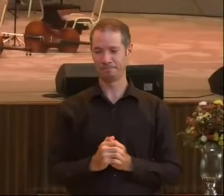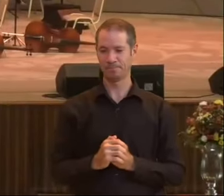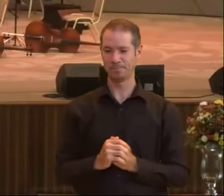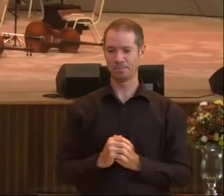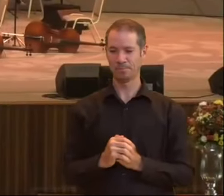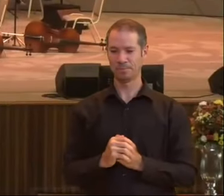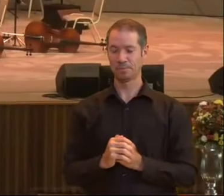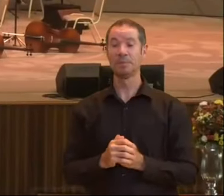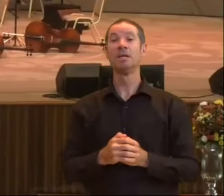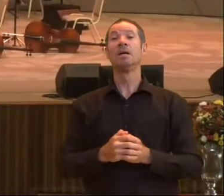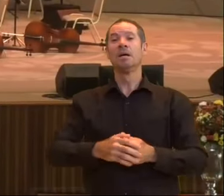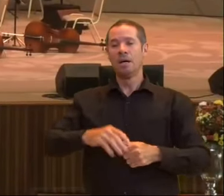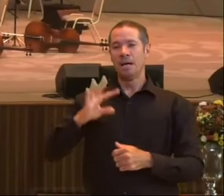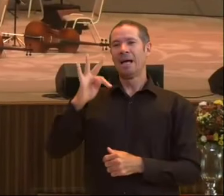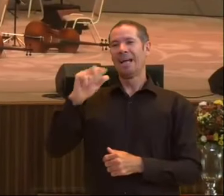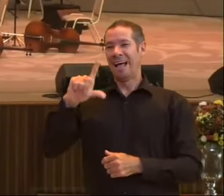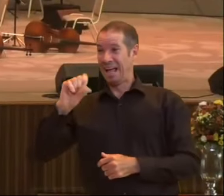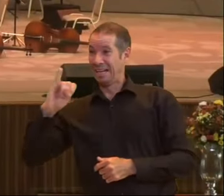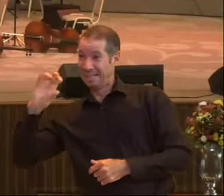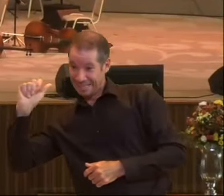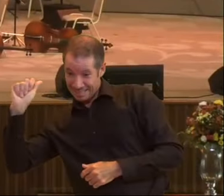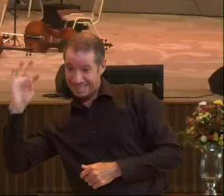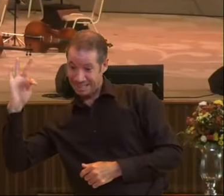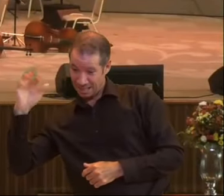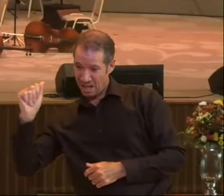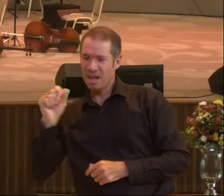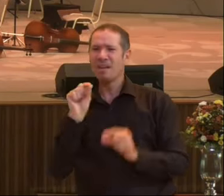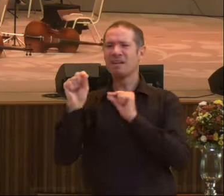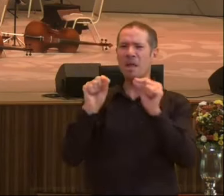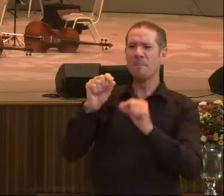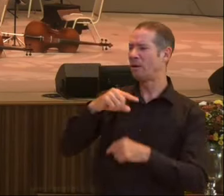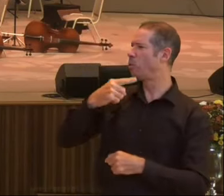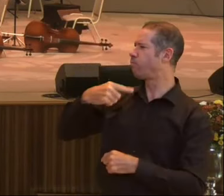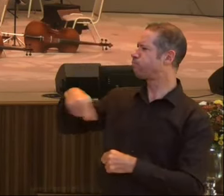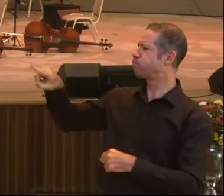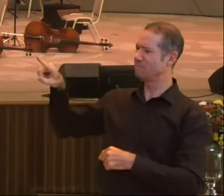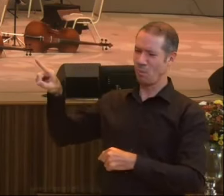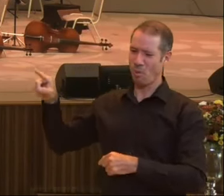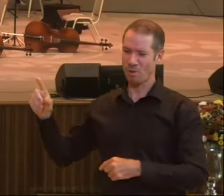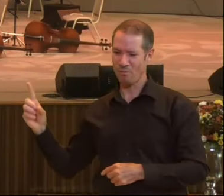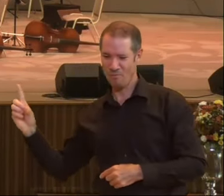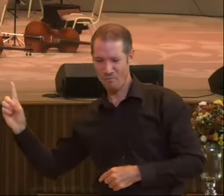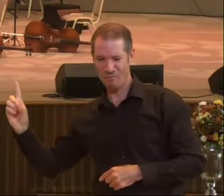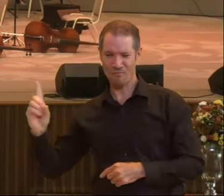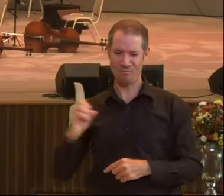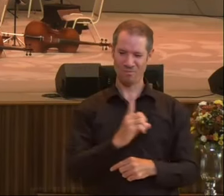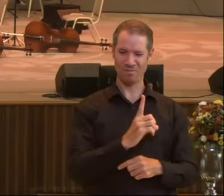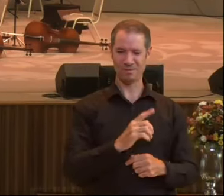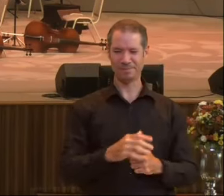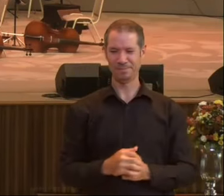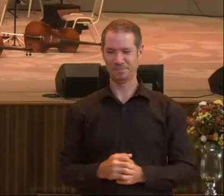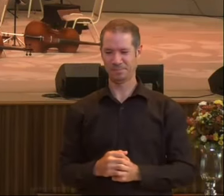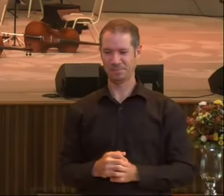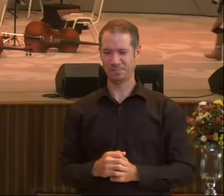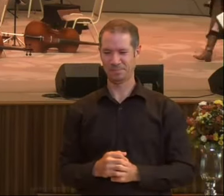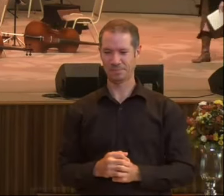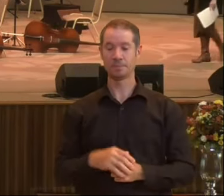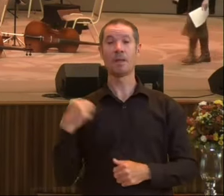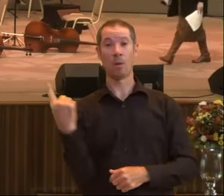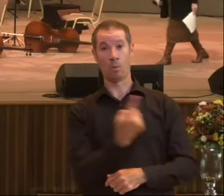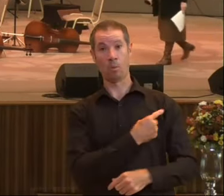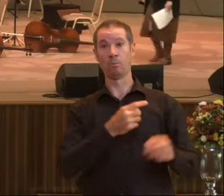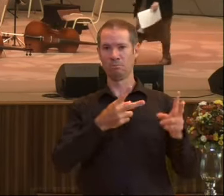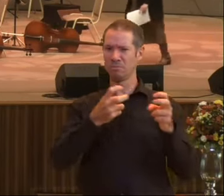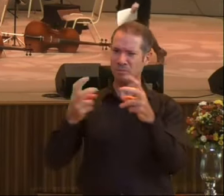você voltar para aí, Talita. Quem mandou você ir embora? Vem aqui de novo. Os irmãos